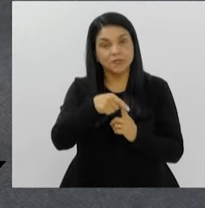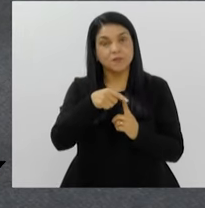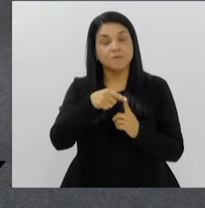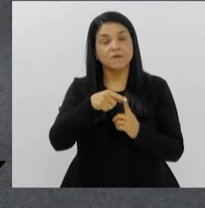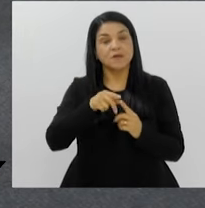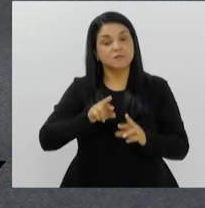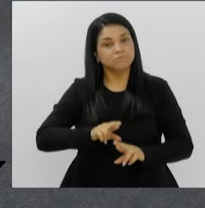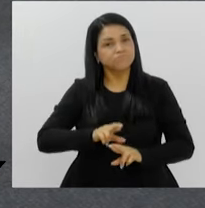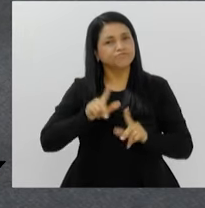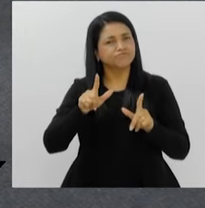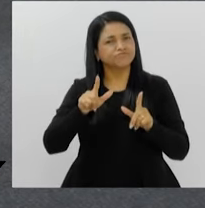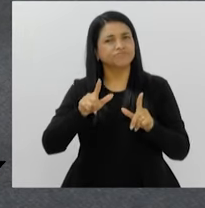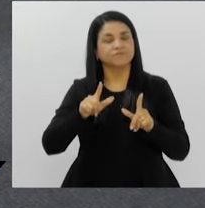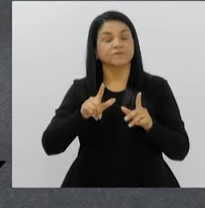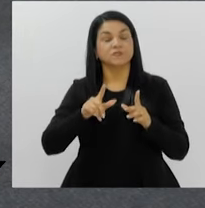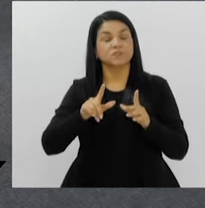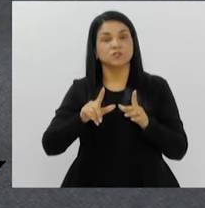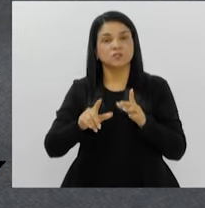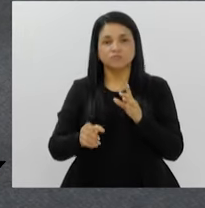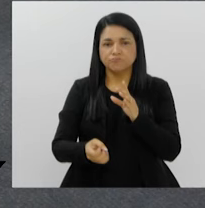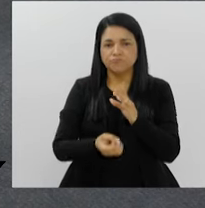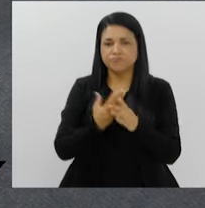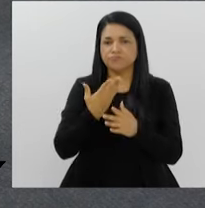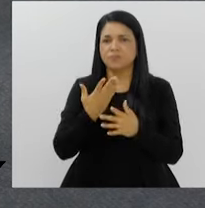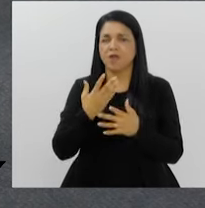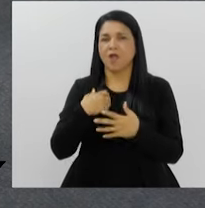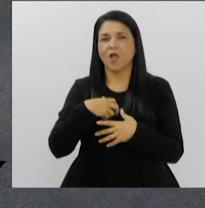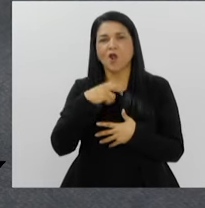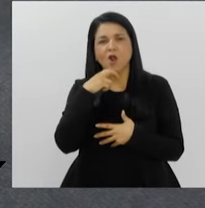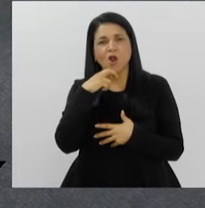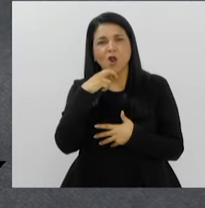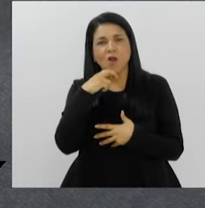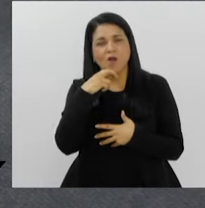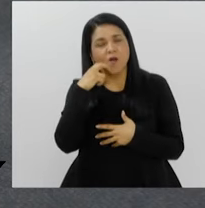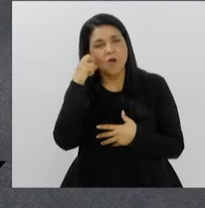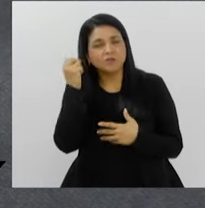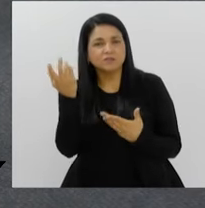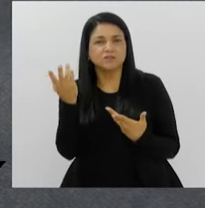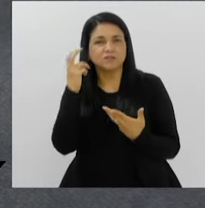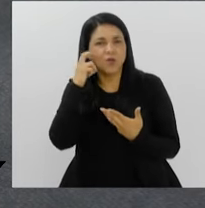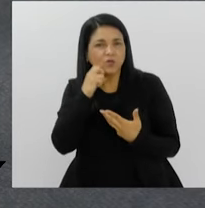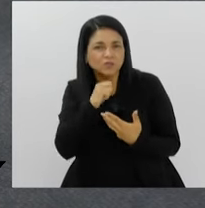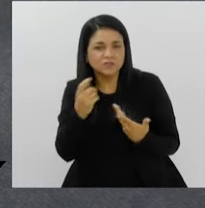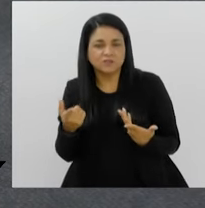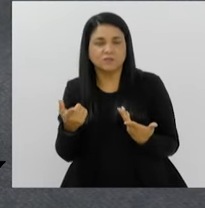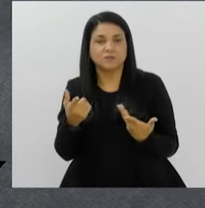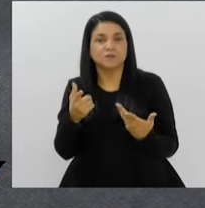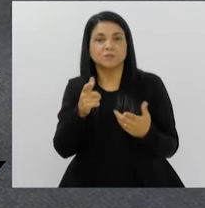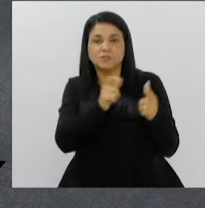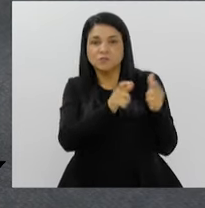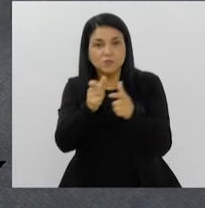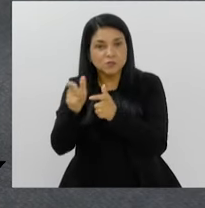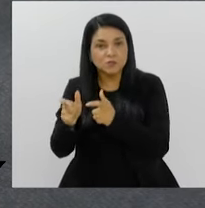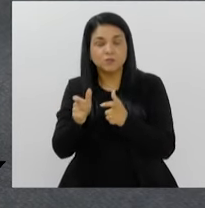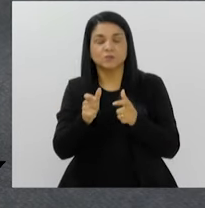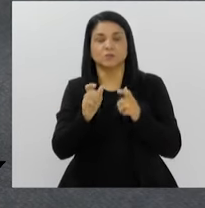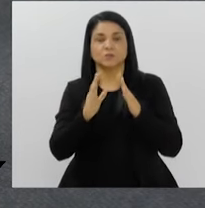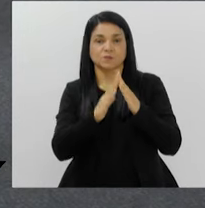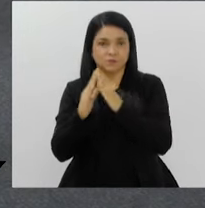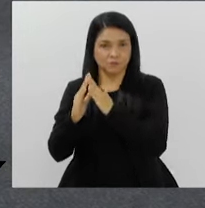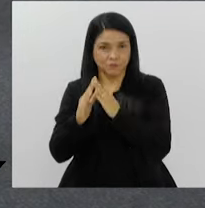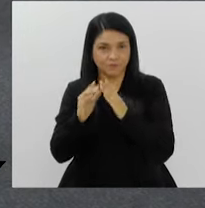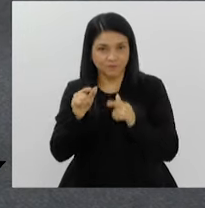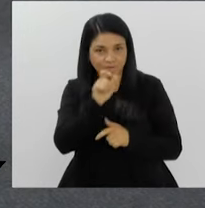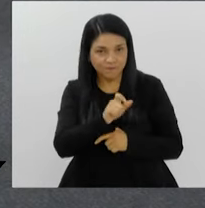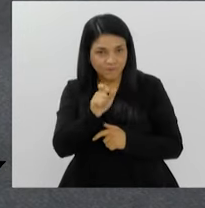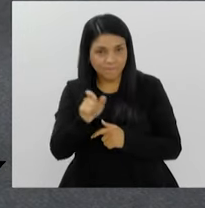nenhum tipo de constrangimento para os proprietários, muitos dos quais, como o próprio Chico Machado, têm preocupação ambiental, até